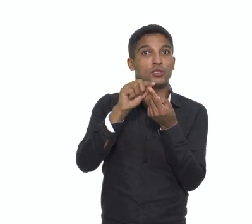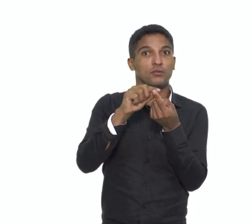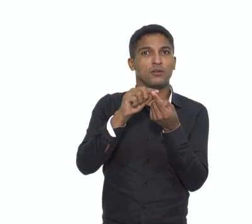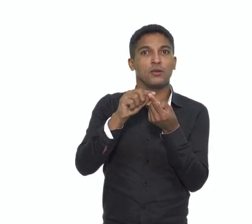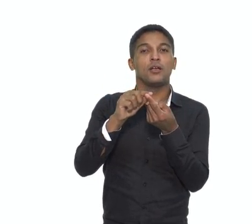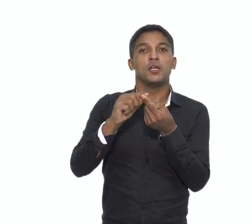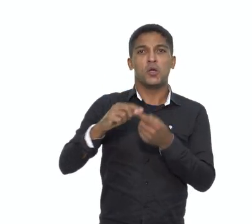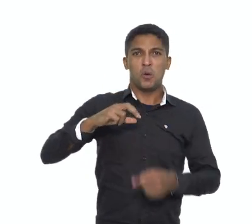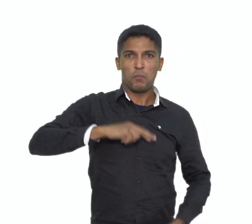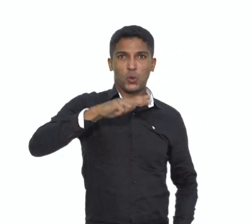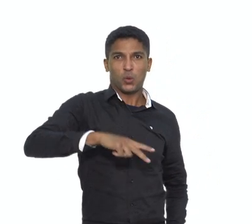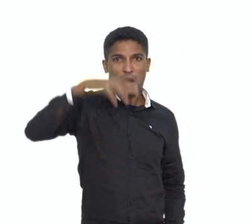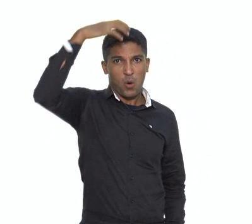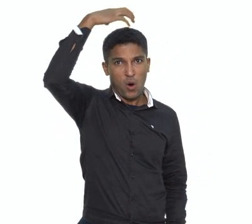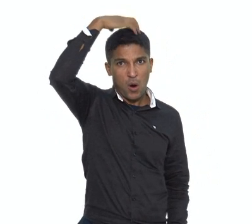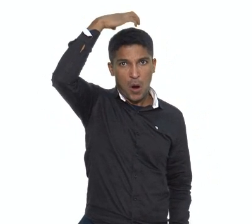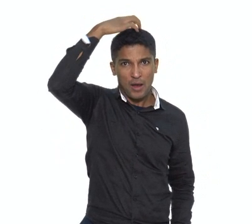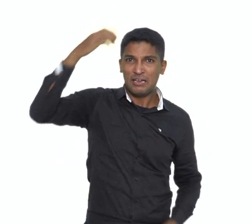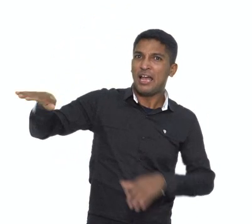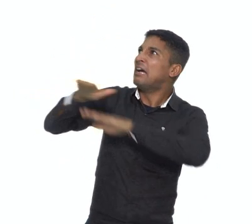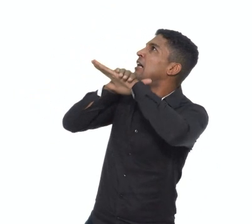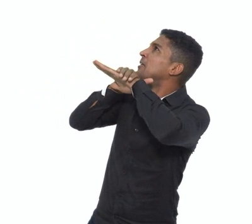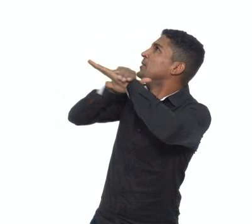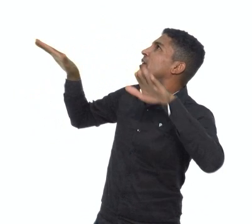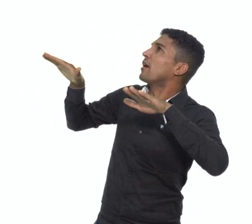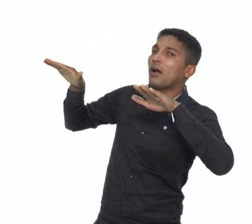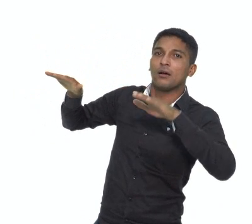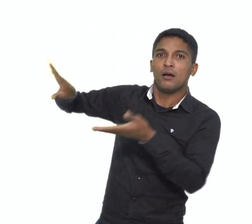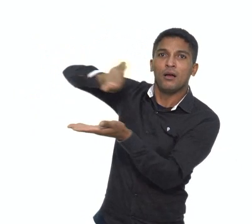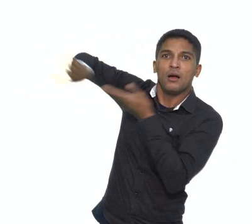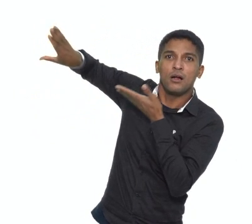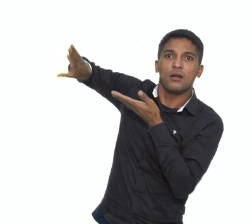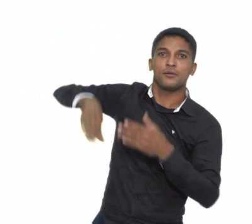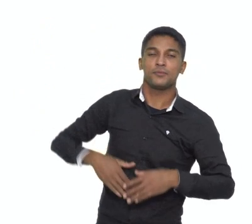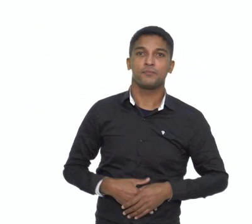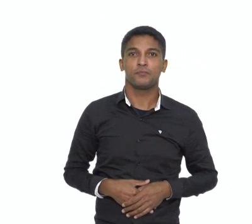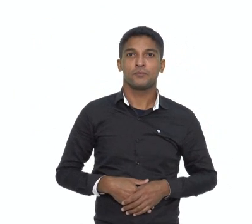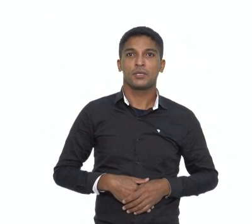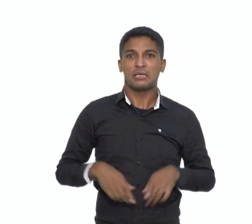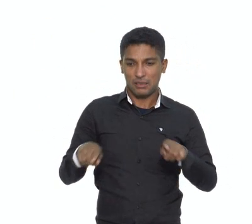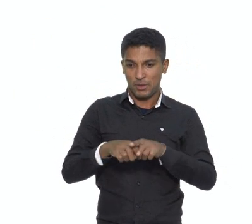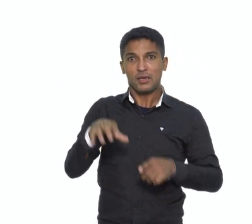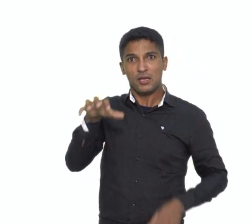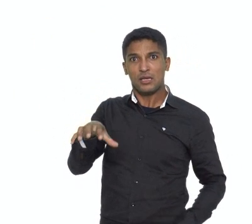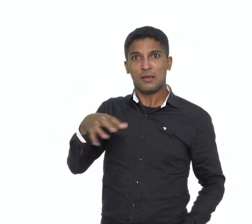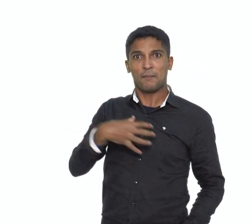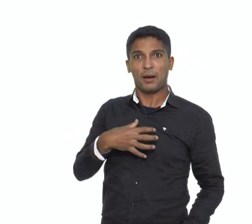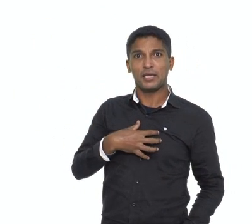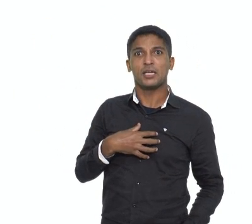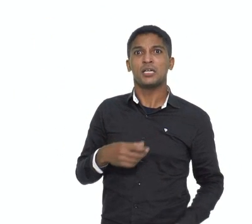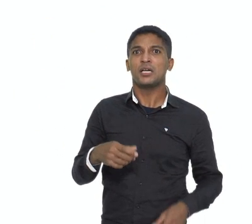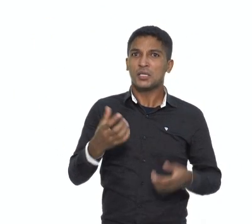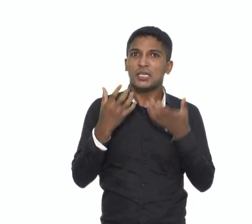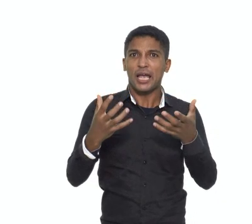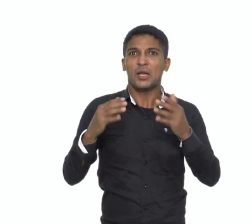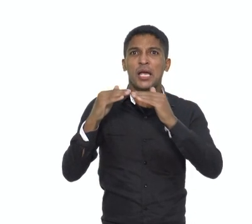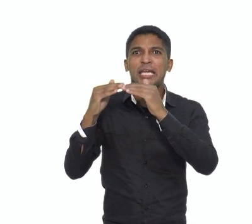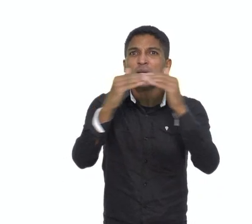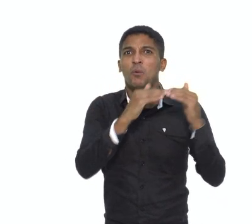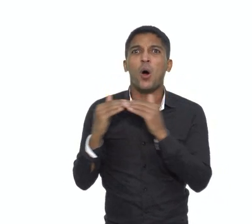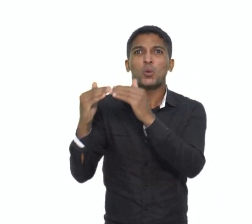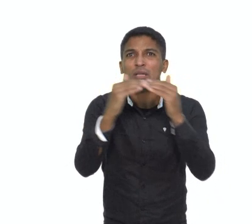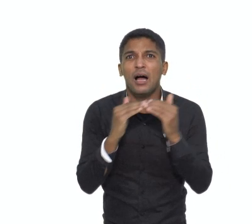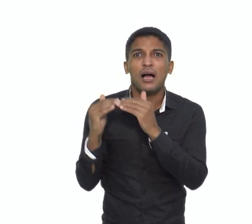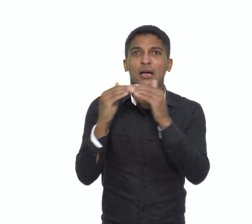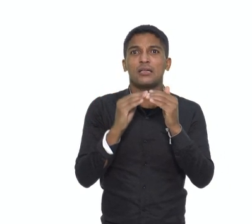na Bahia, a proclamação de uma república em que todos tivessem igualdade de tratamento, olha que interessante, a abertura do Porto de Salvador